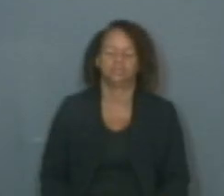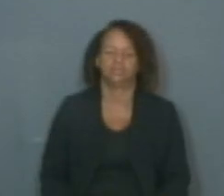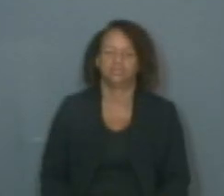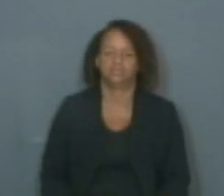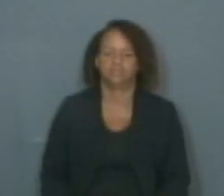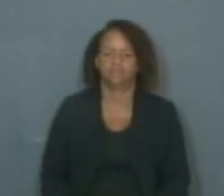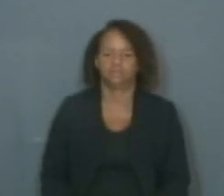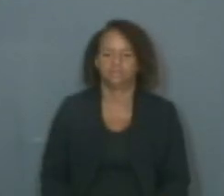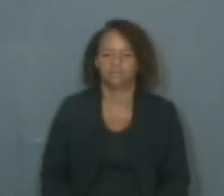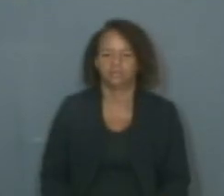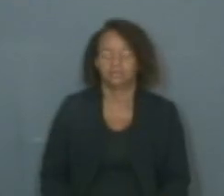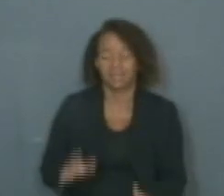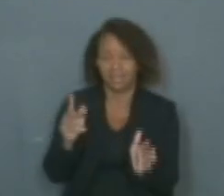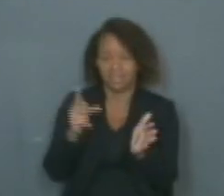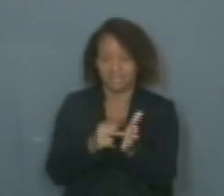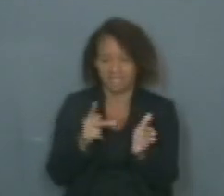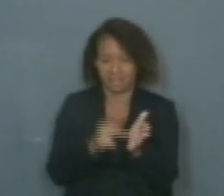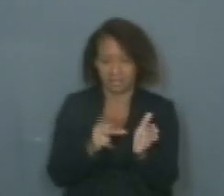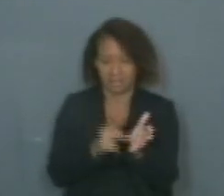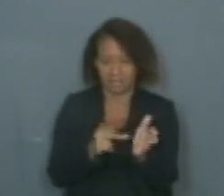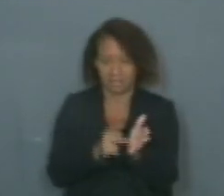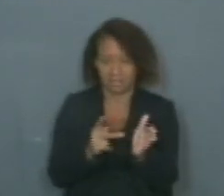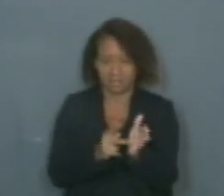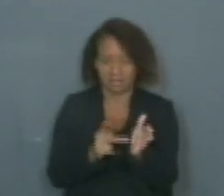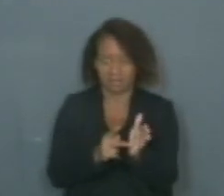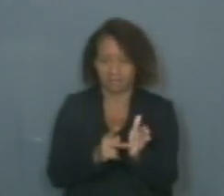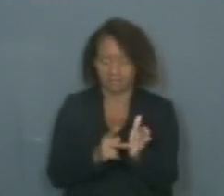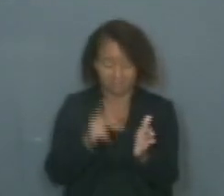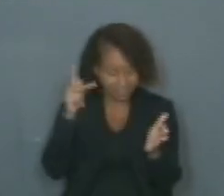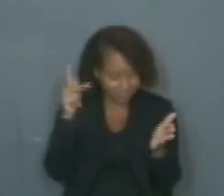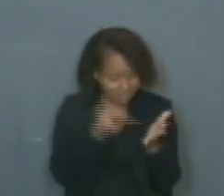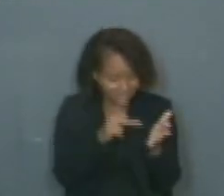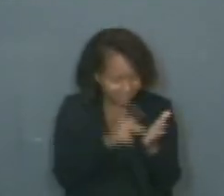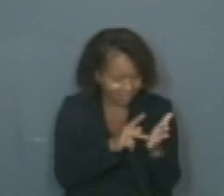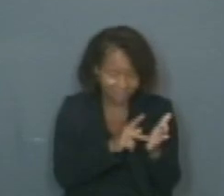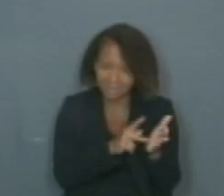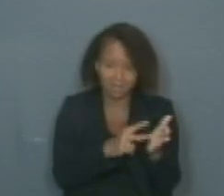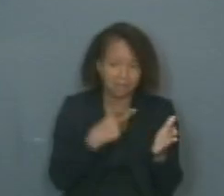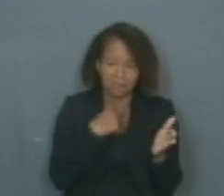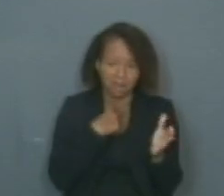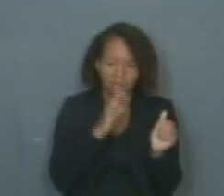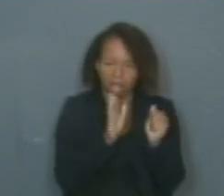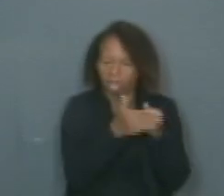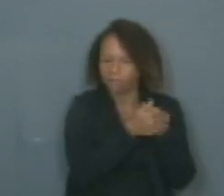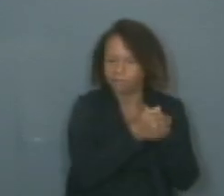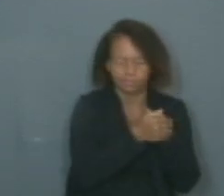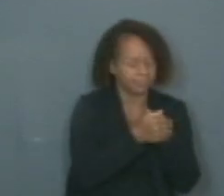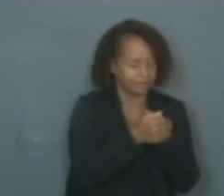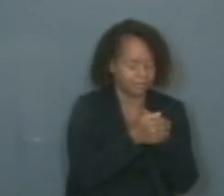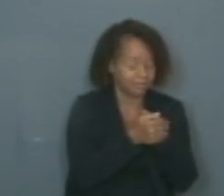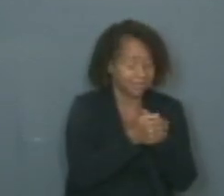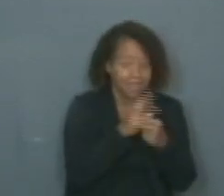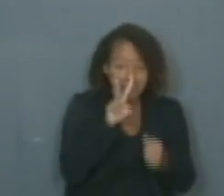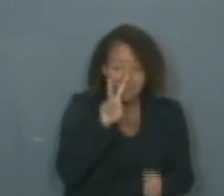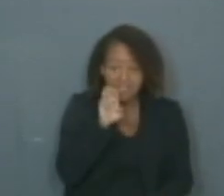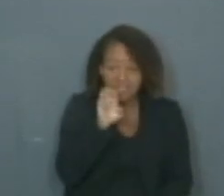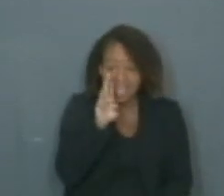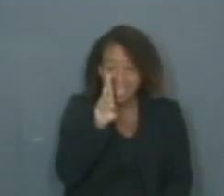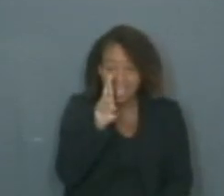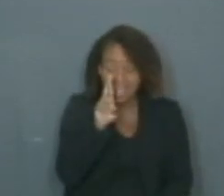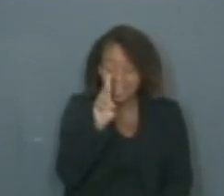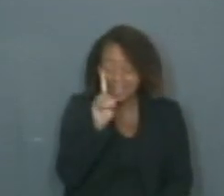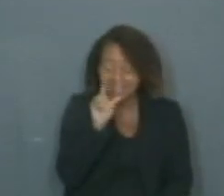Sabe? A verdade é algo que ela não pode ser escondida. As